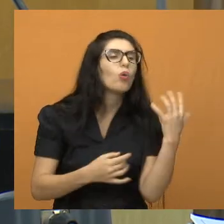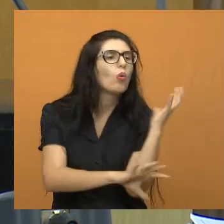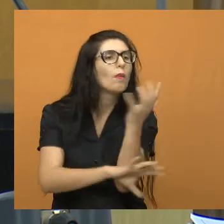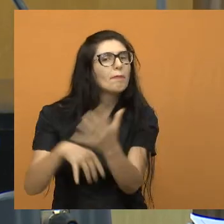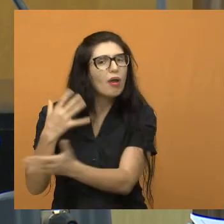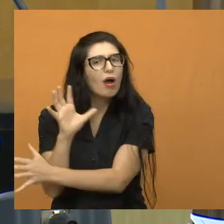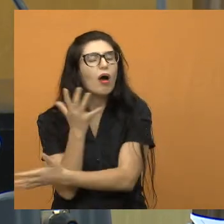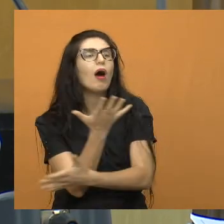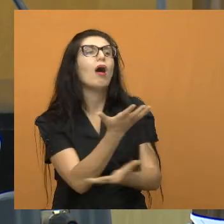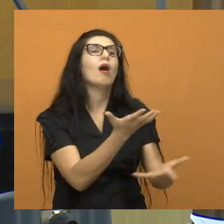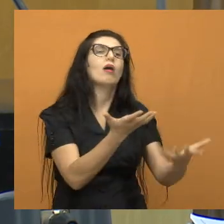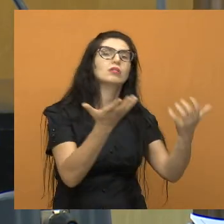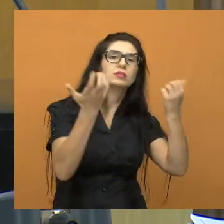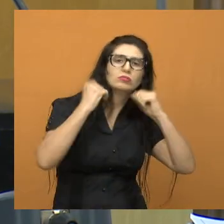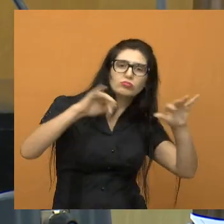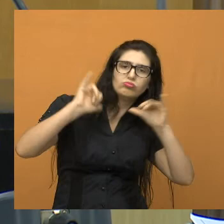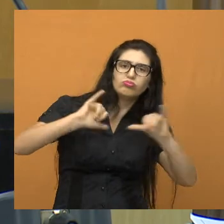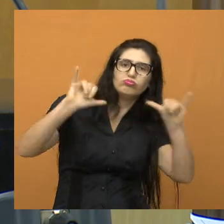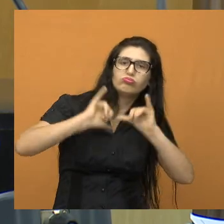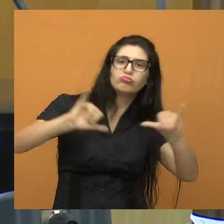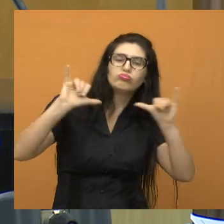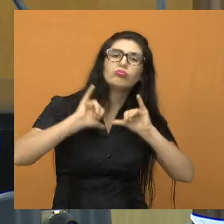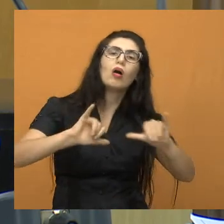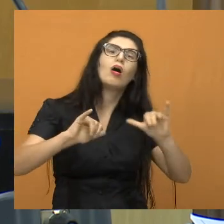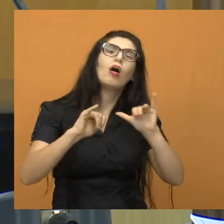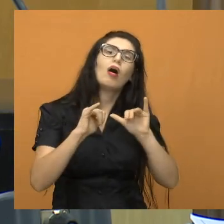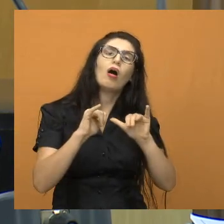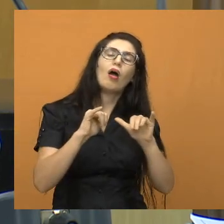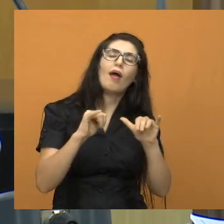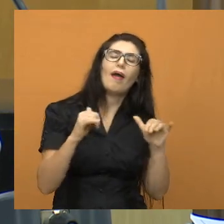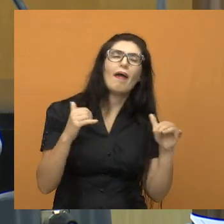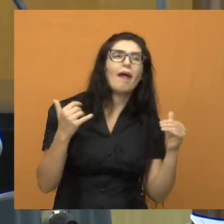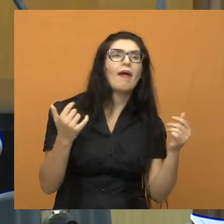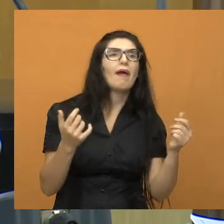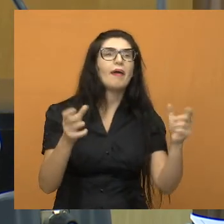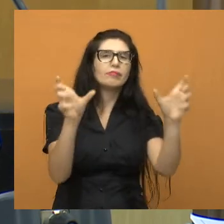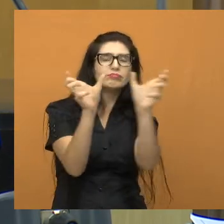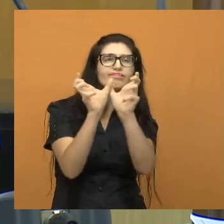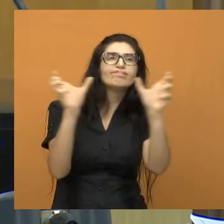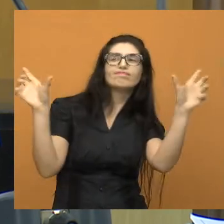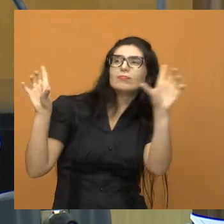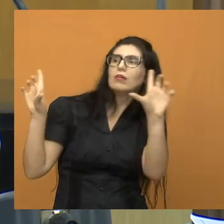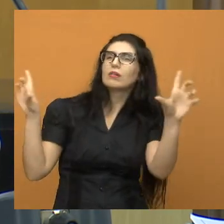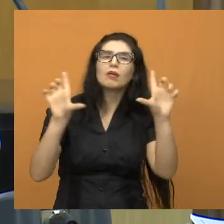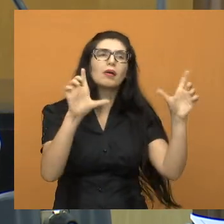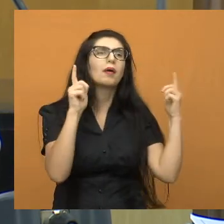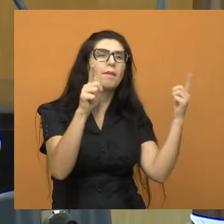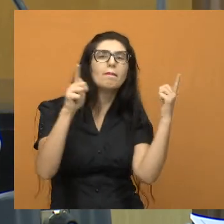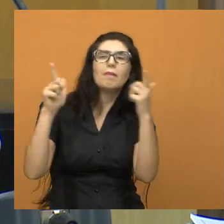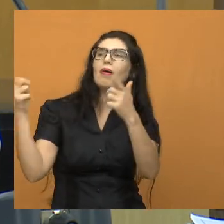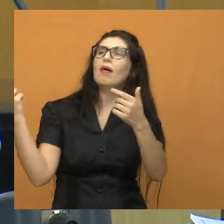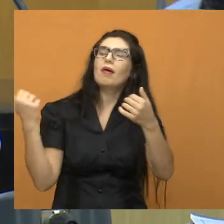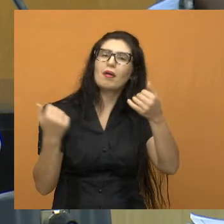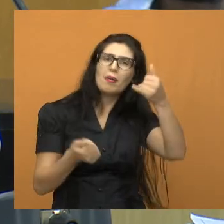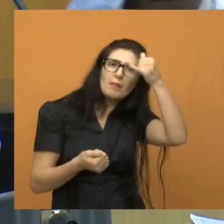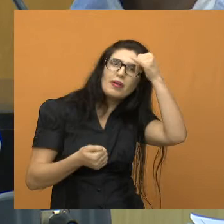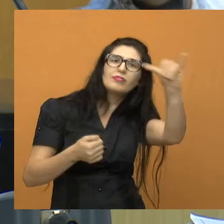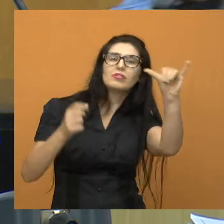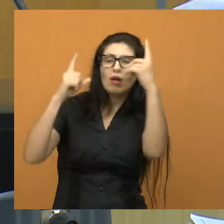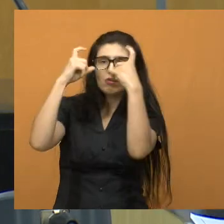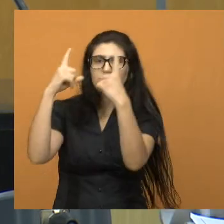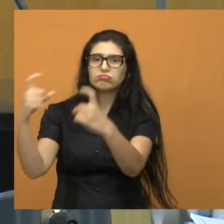podemos promover, enquanto sociedade, a prevenção, ocupando. Não temos que